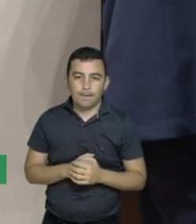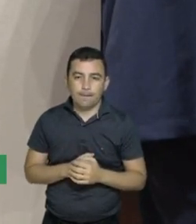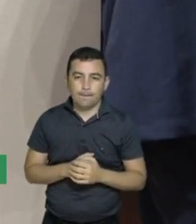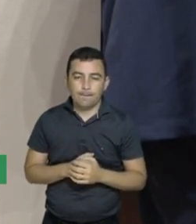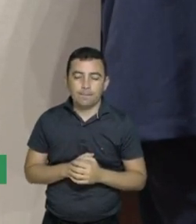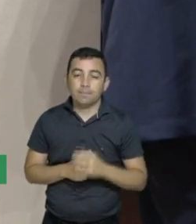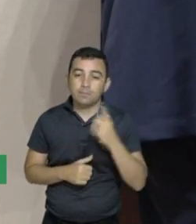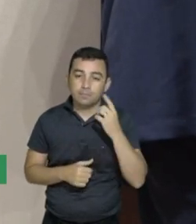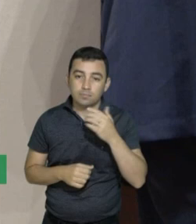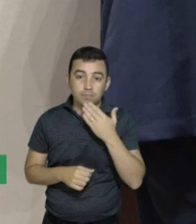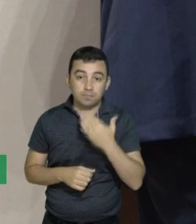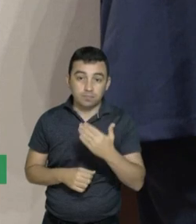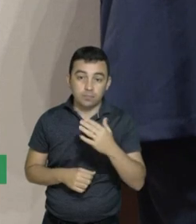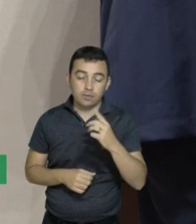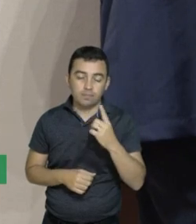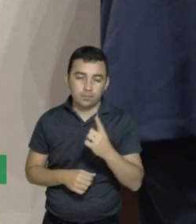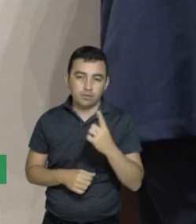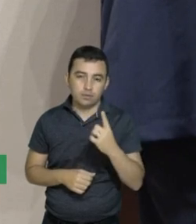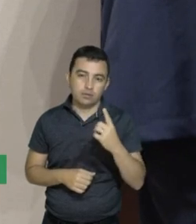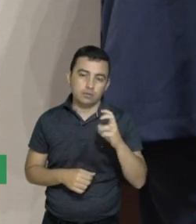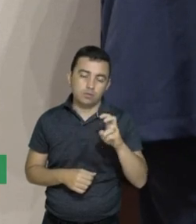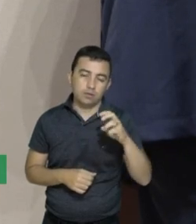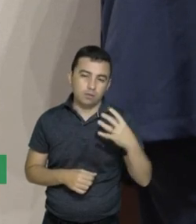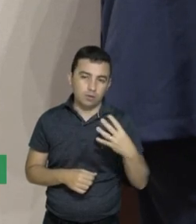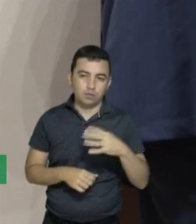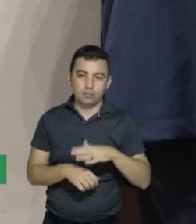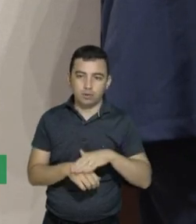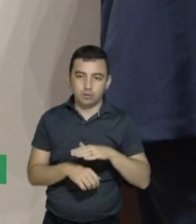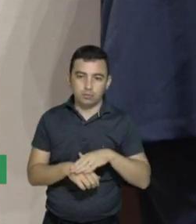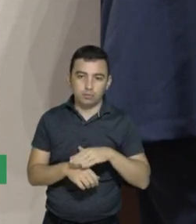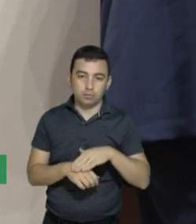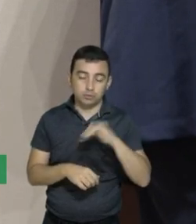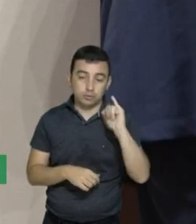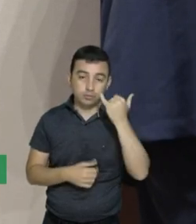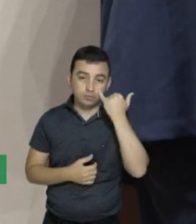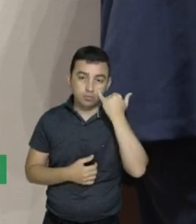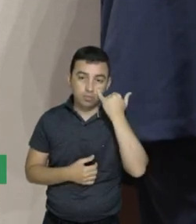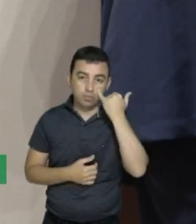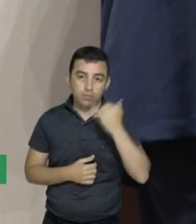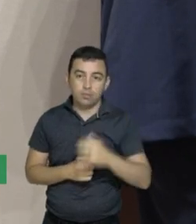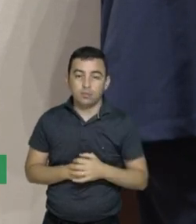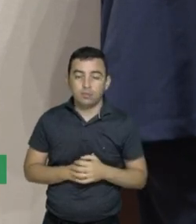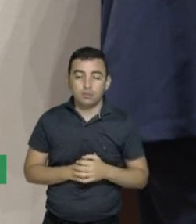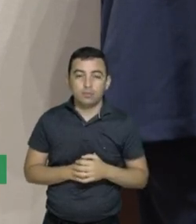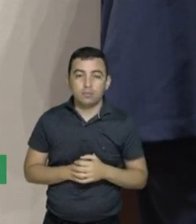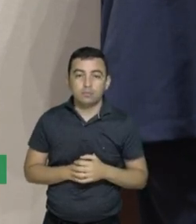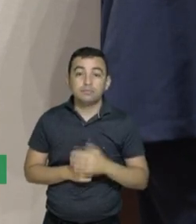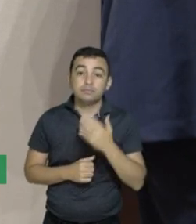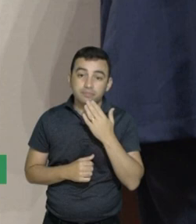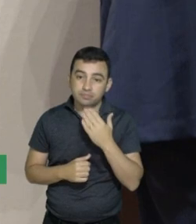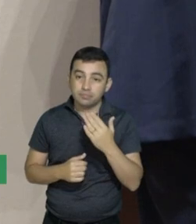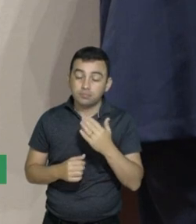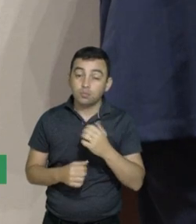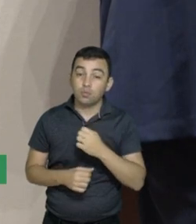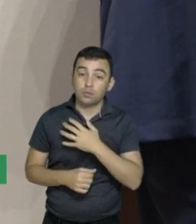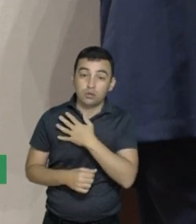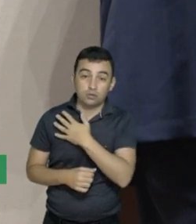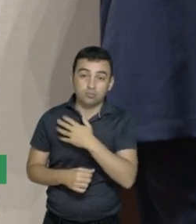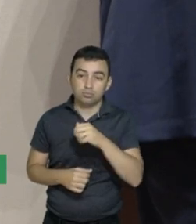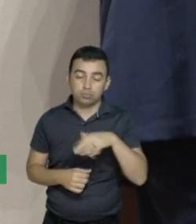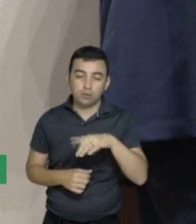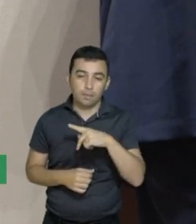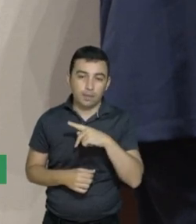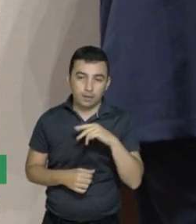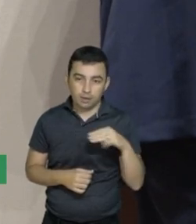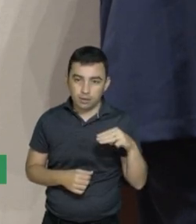requerimento 1754 2023 autoria Deputado José Lopes solicitando a Comandante Geral da Polícia Militar de